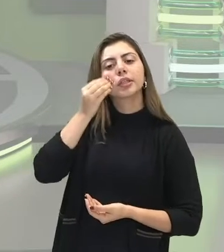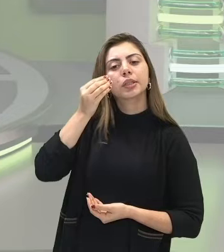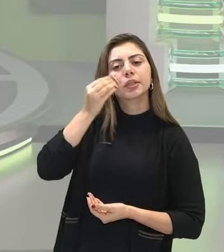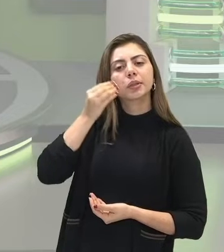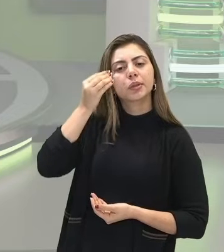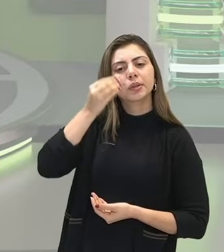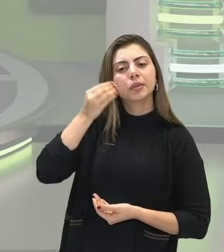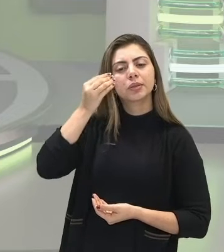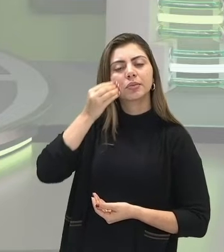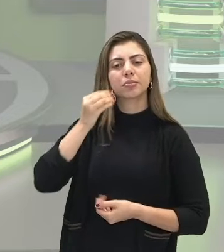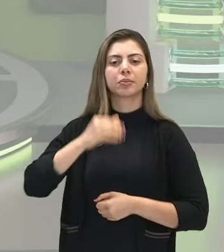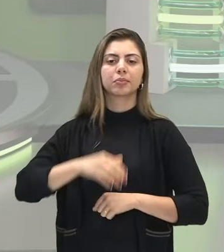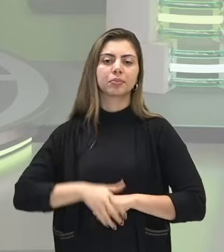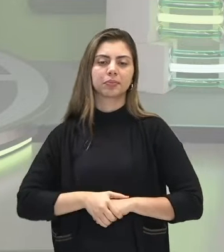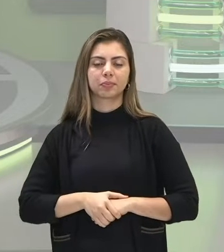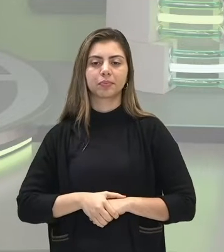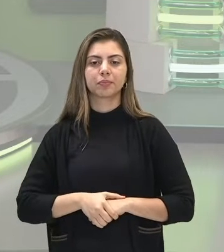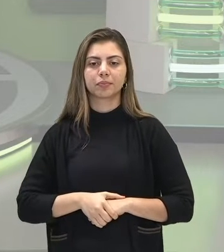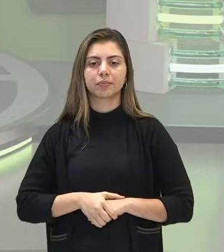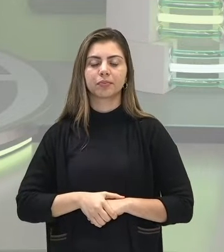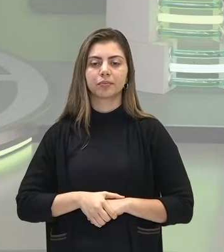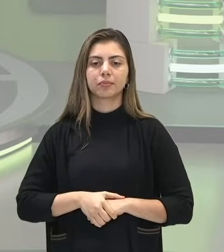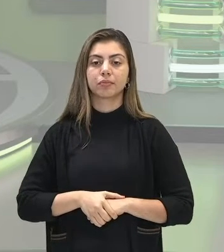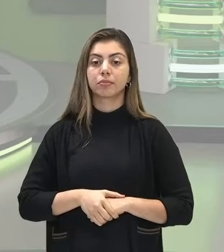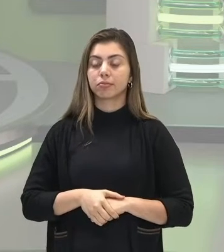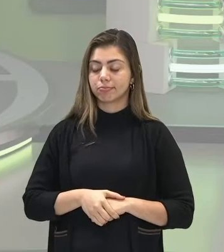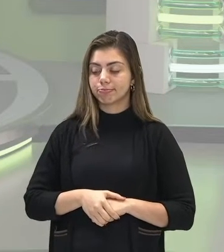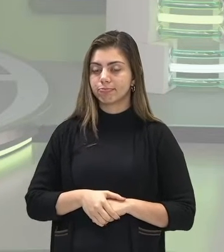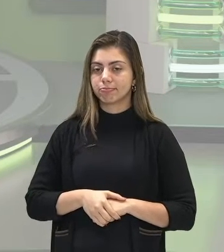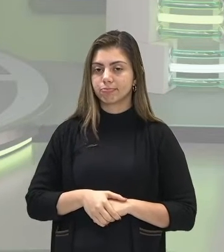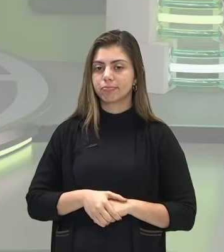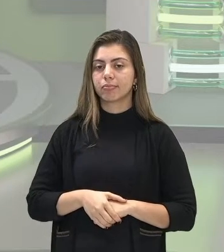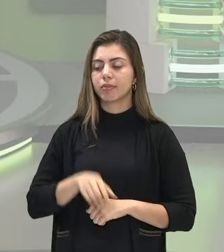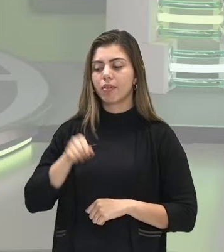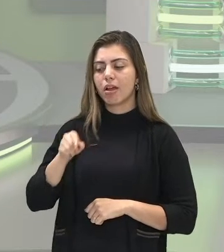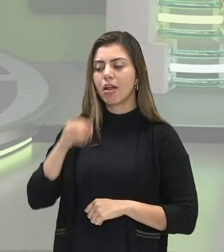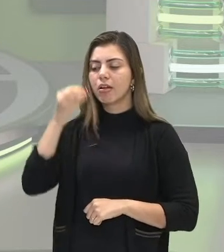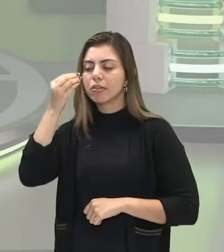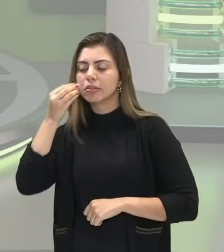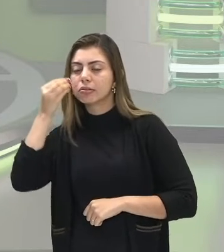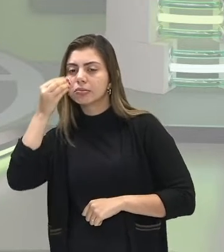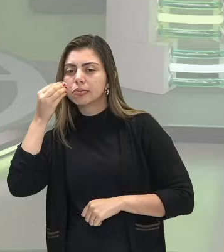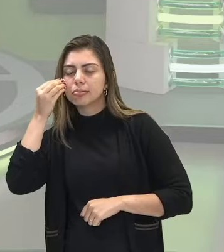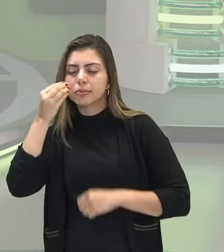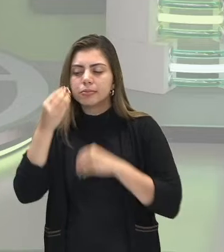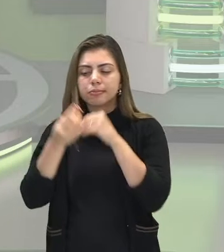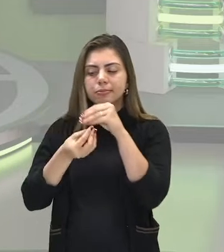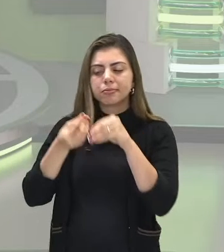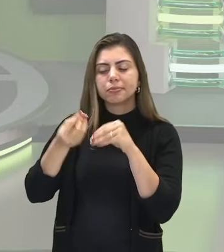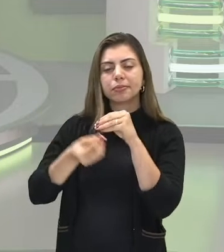do vulcão. E nessa experiência a gente vai ver, tá?